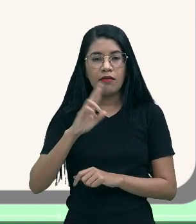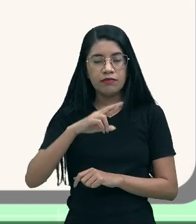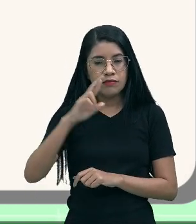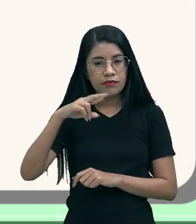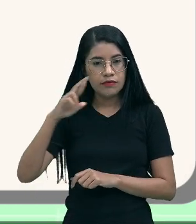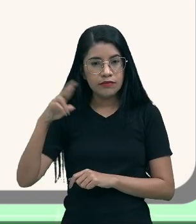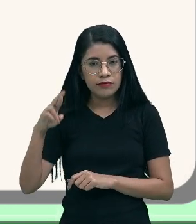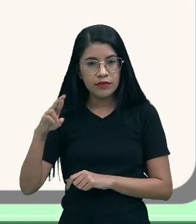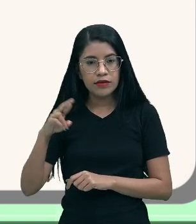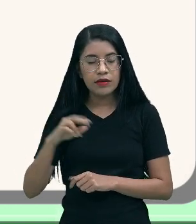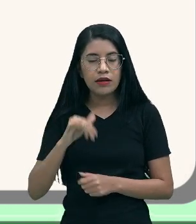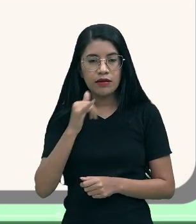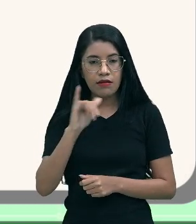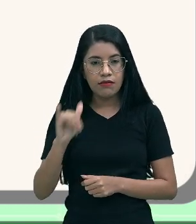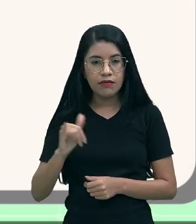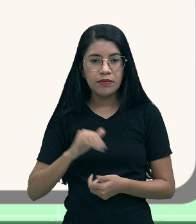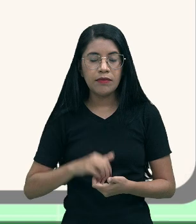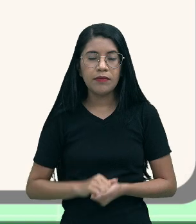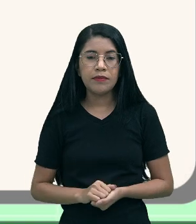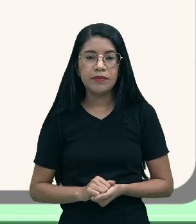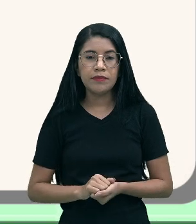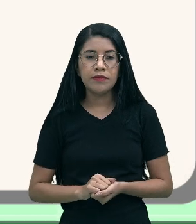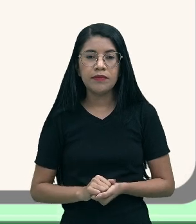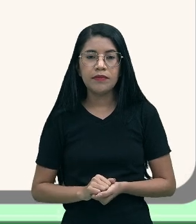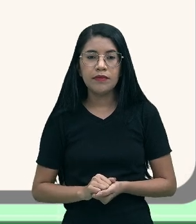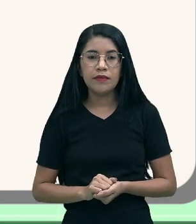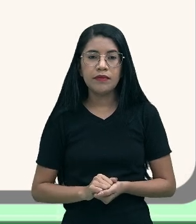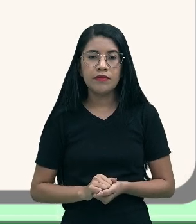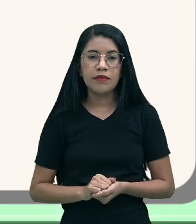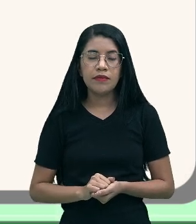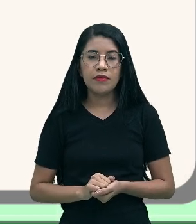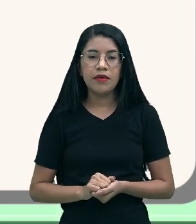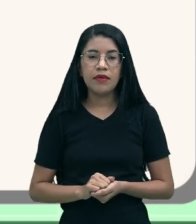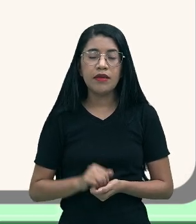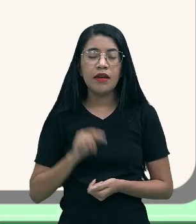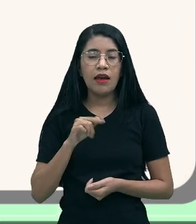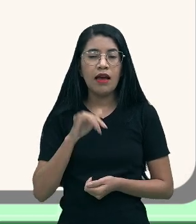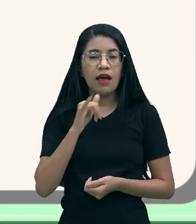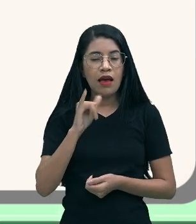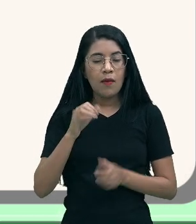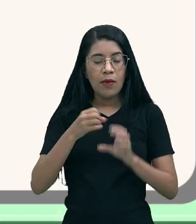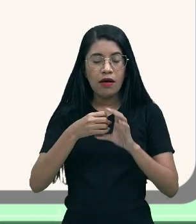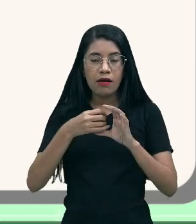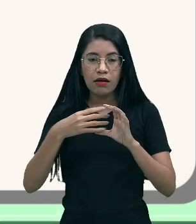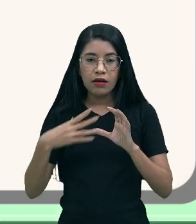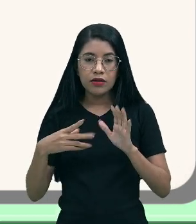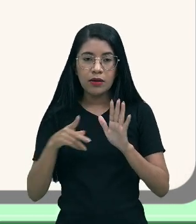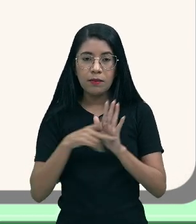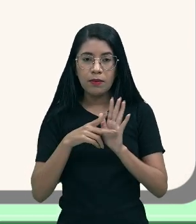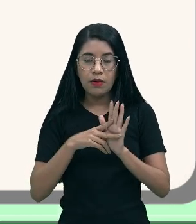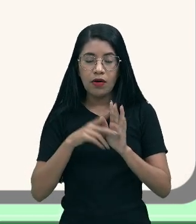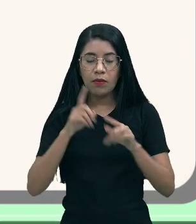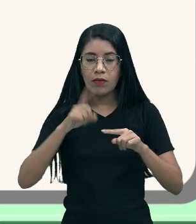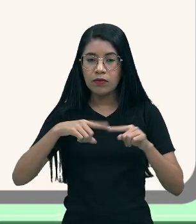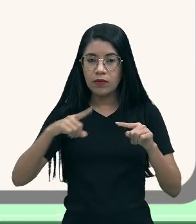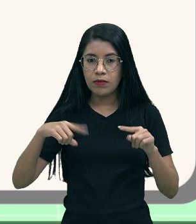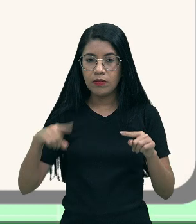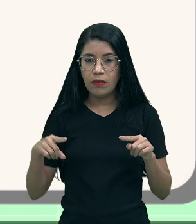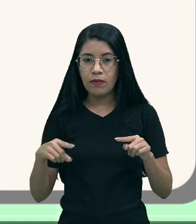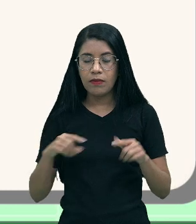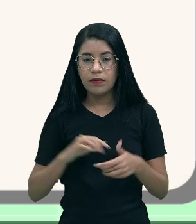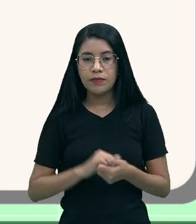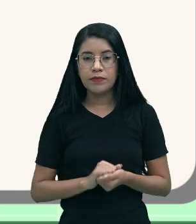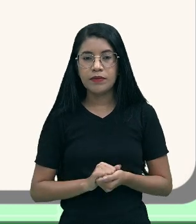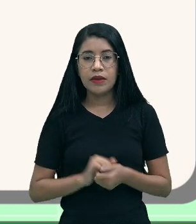resistividade elétrica. Essa resistividade elétrica, ela é uma característica do material, é uma constante